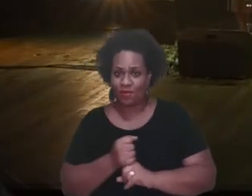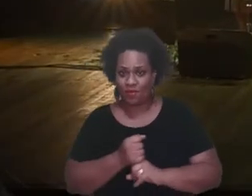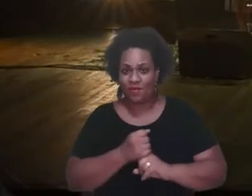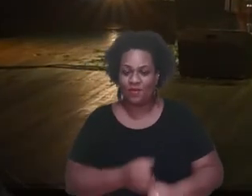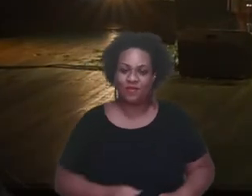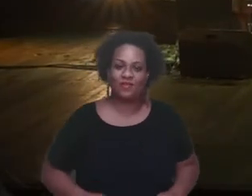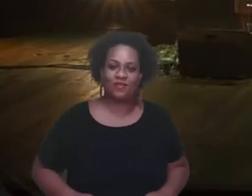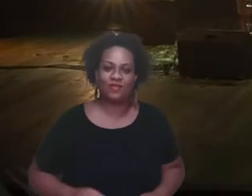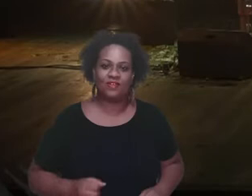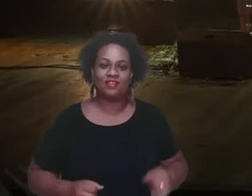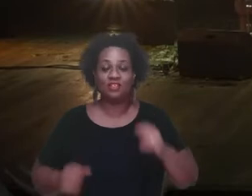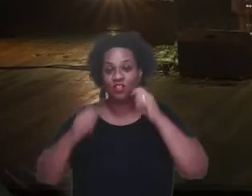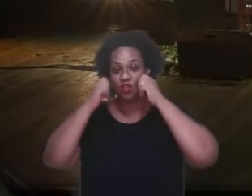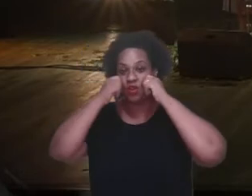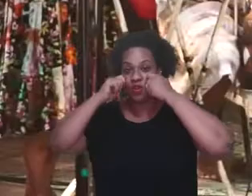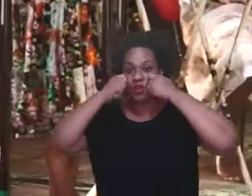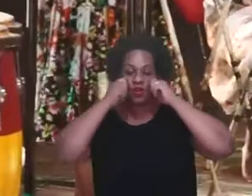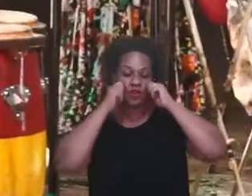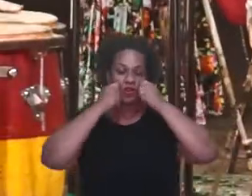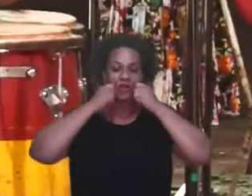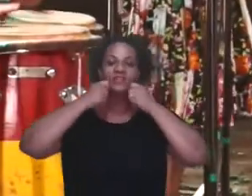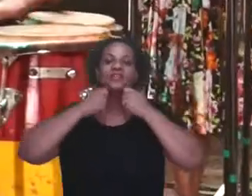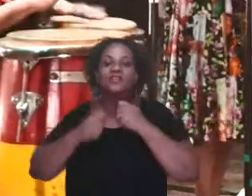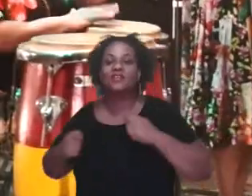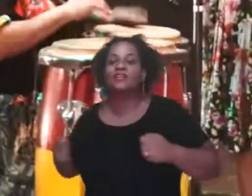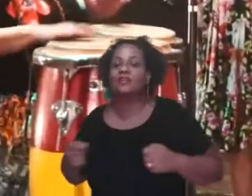bateu amor se